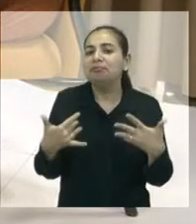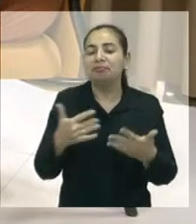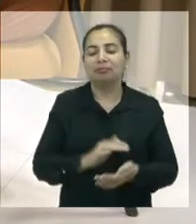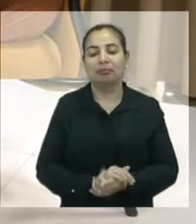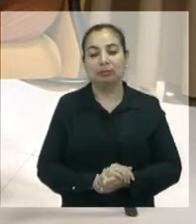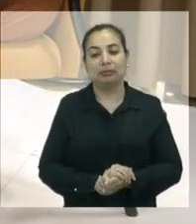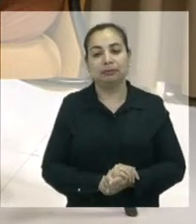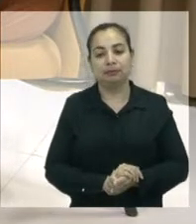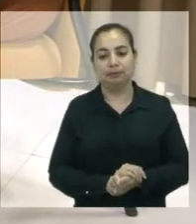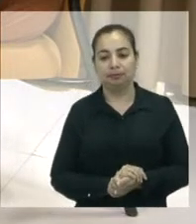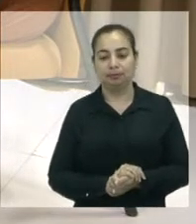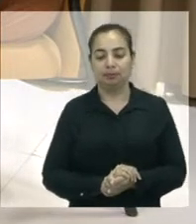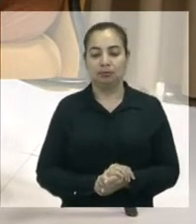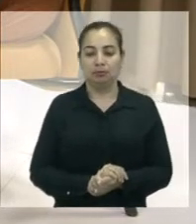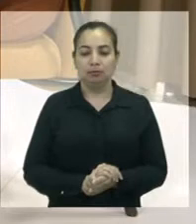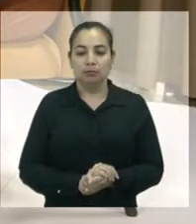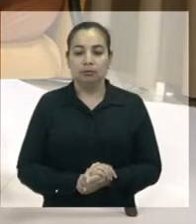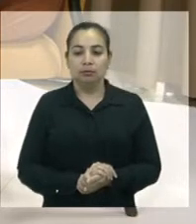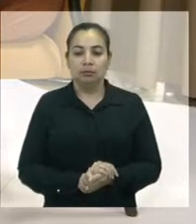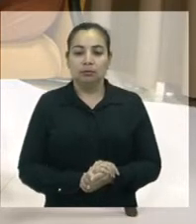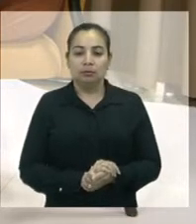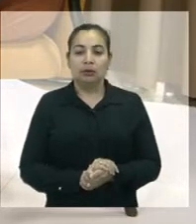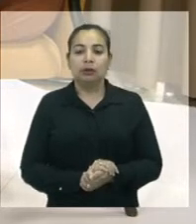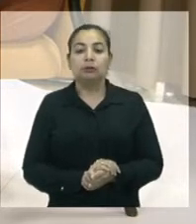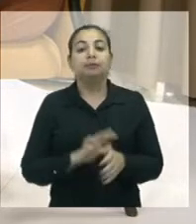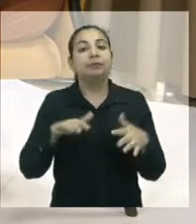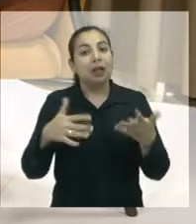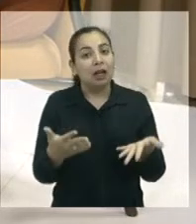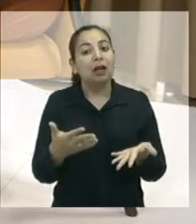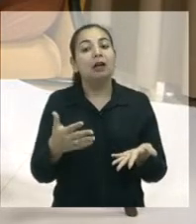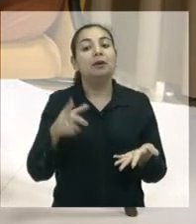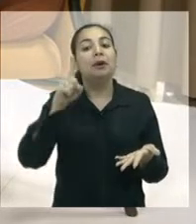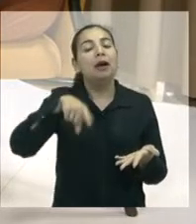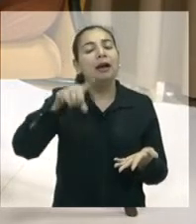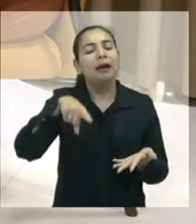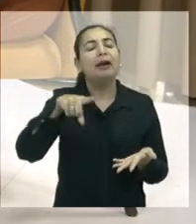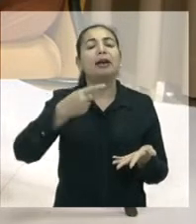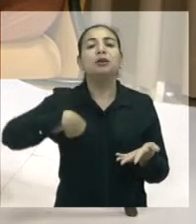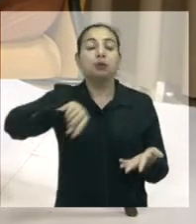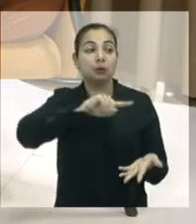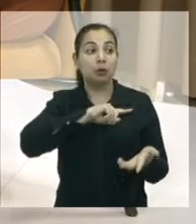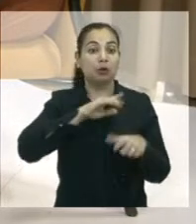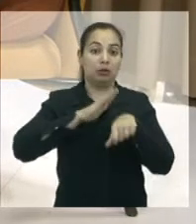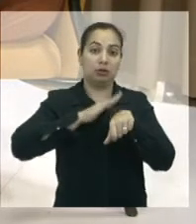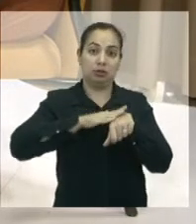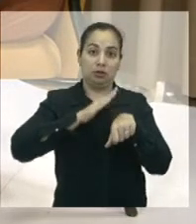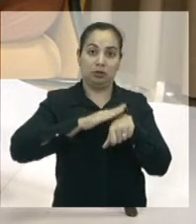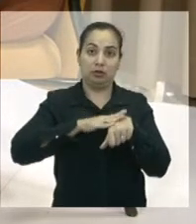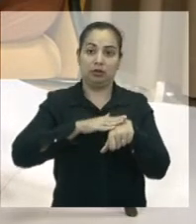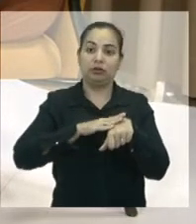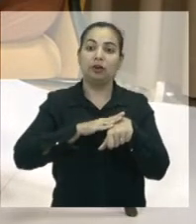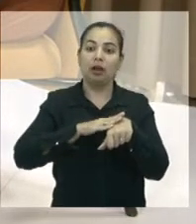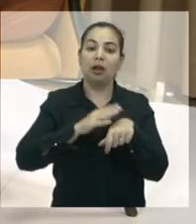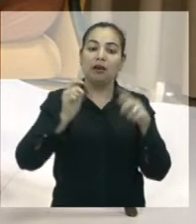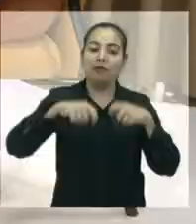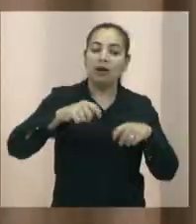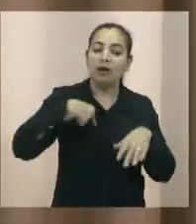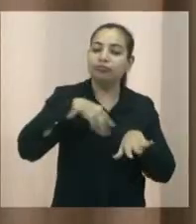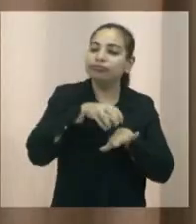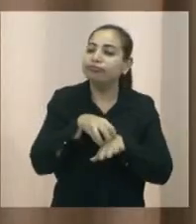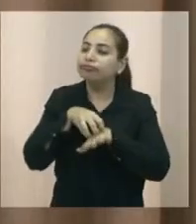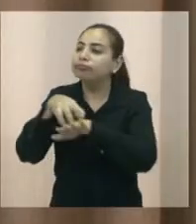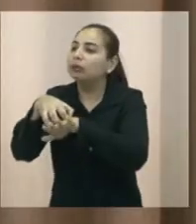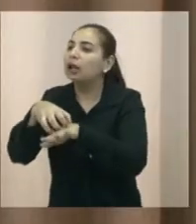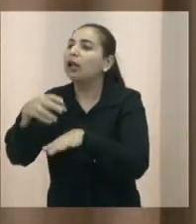demanda que vem, né, que advém do orçamento participativo. O orçamento participativo é essa discussão nossa com a população do que é melhor, do que ela